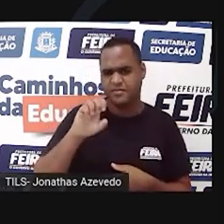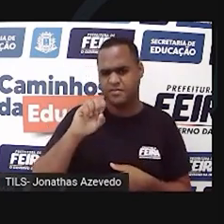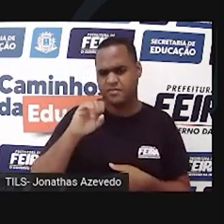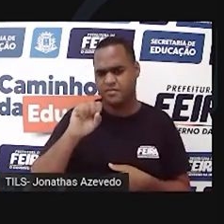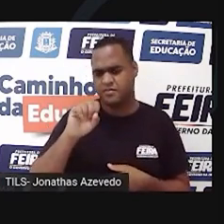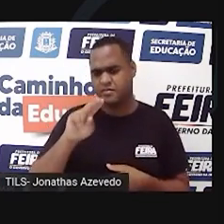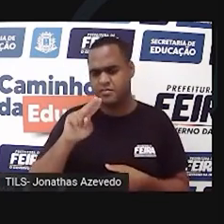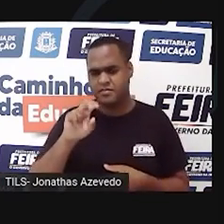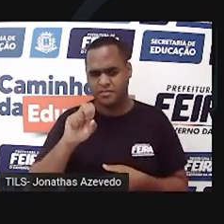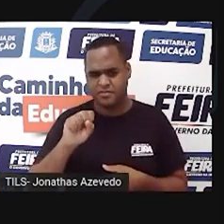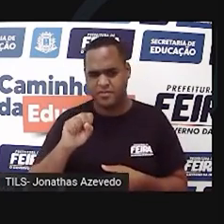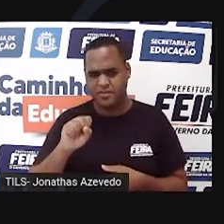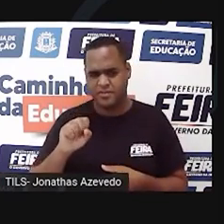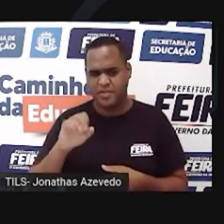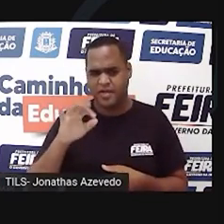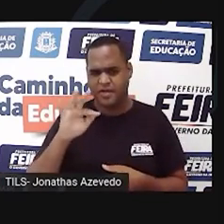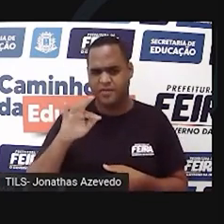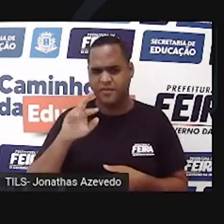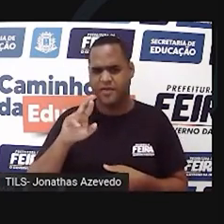o Fahrenheit